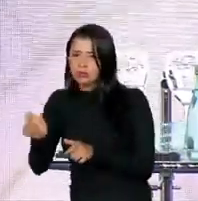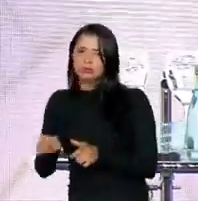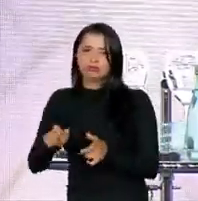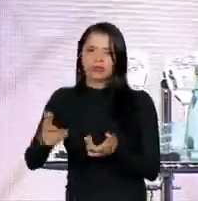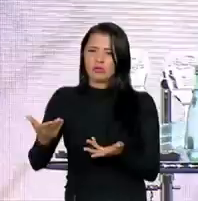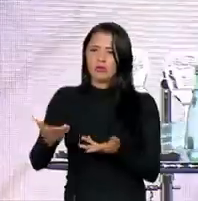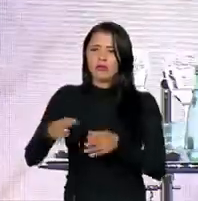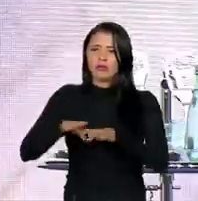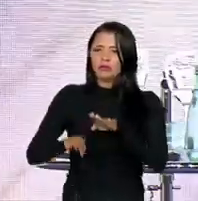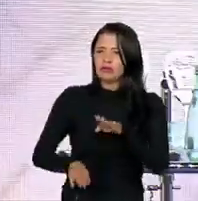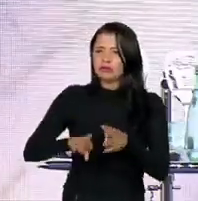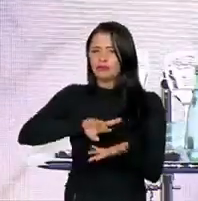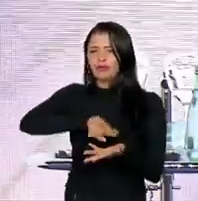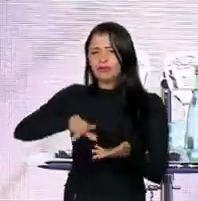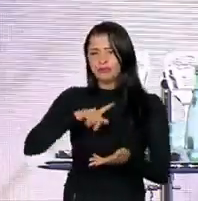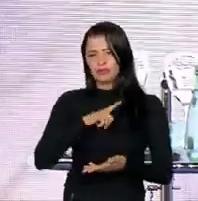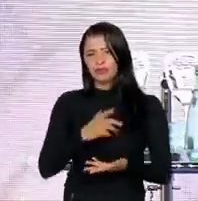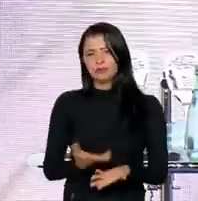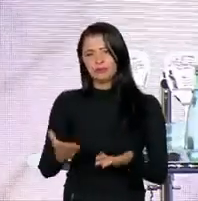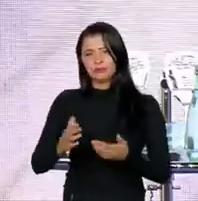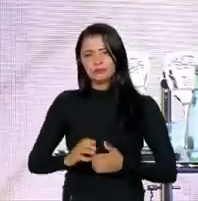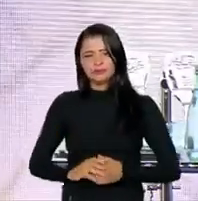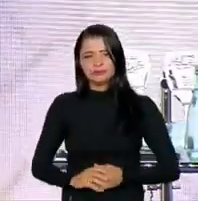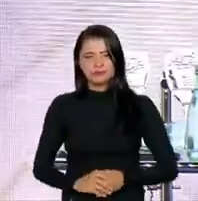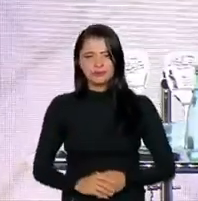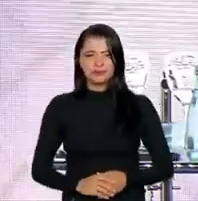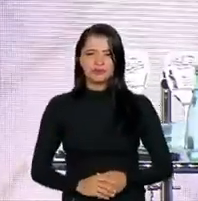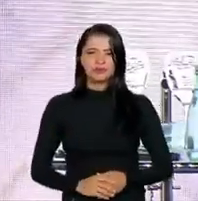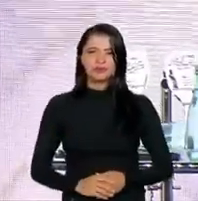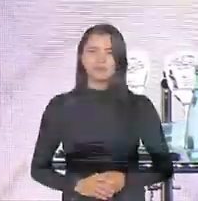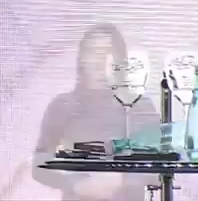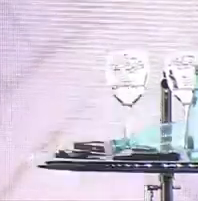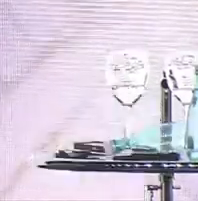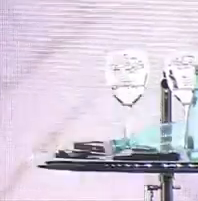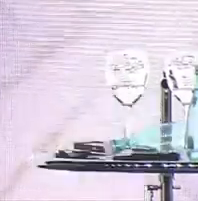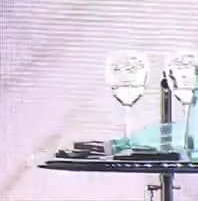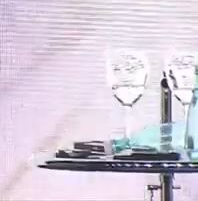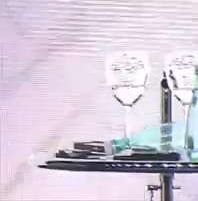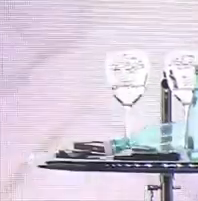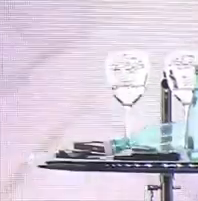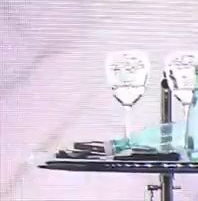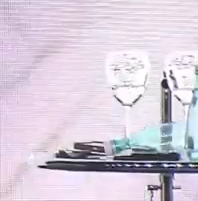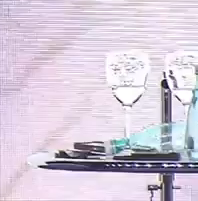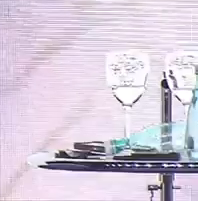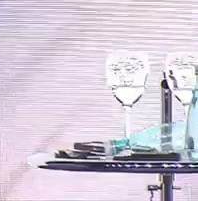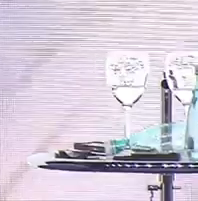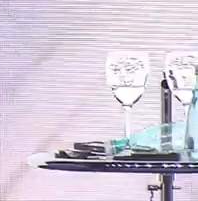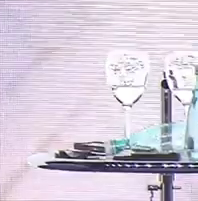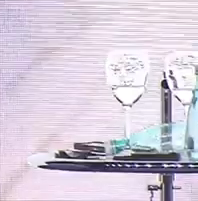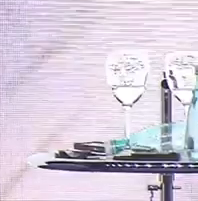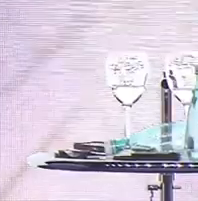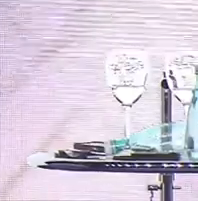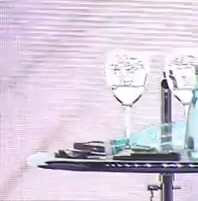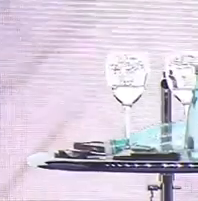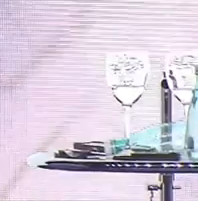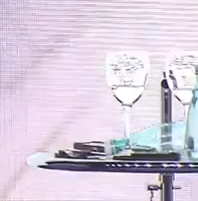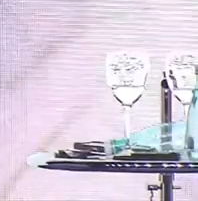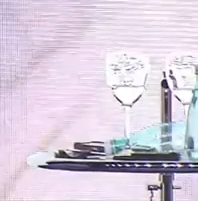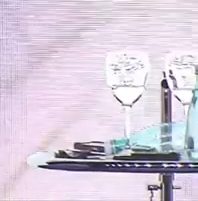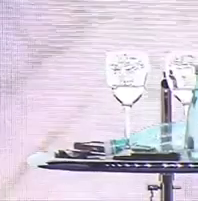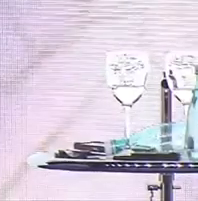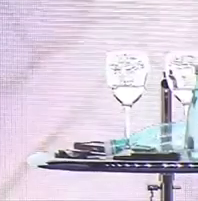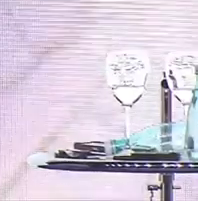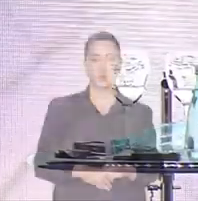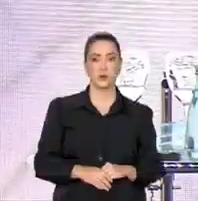tantas desigualdades que temos. Aqui o prazer de ter aqui como mediador nada menos do que o meu querido Alan